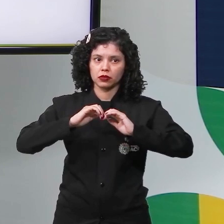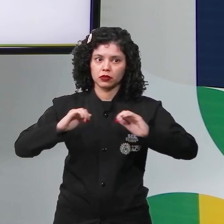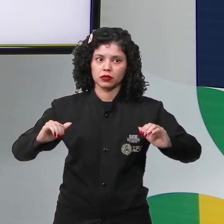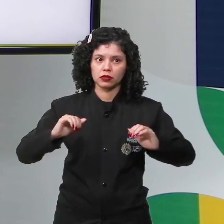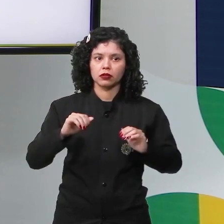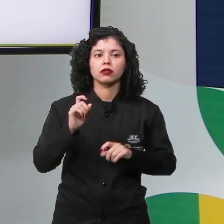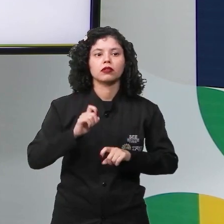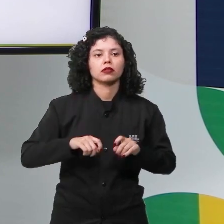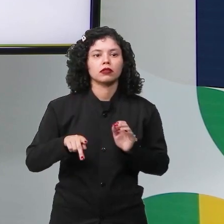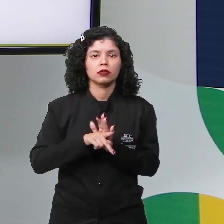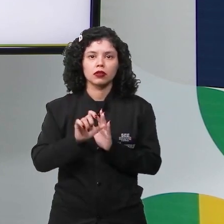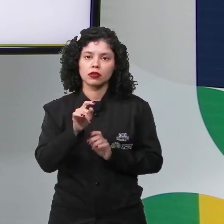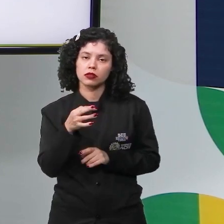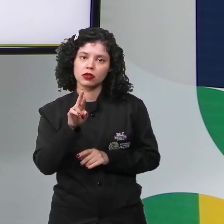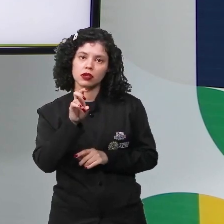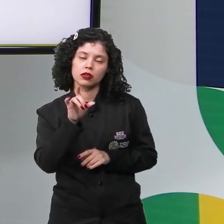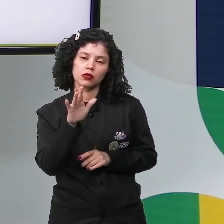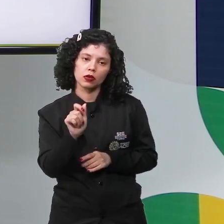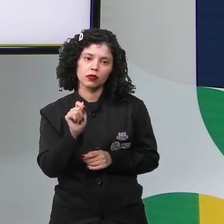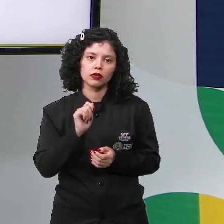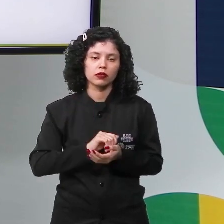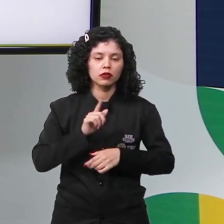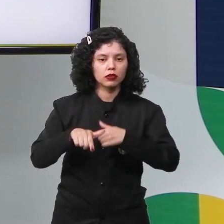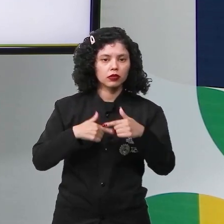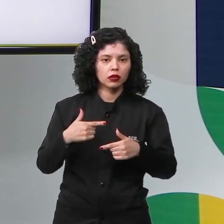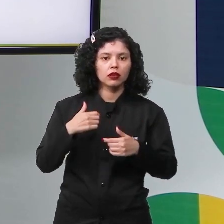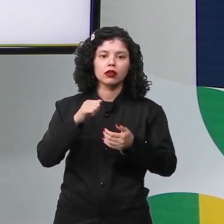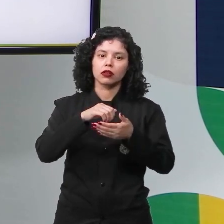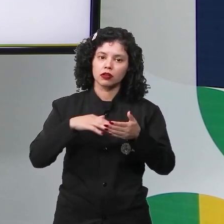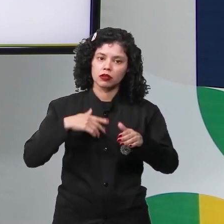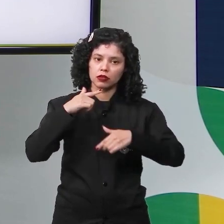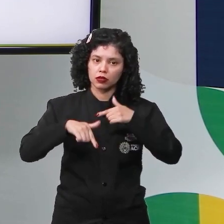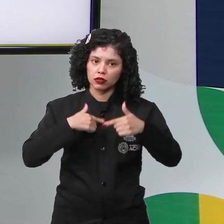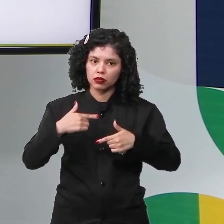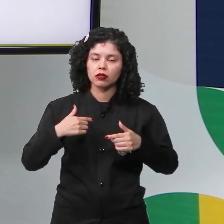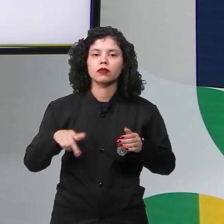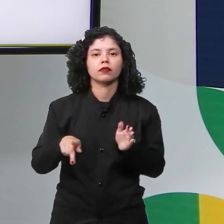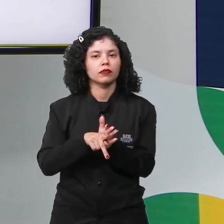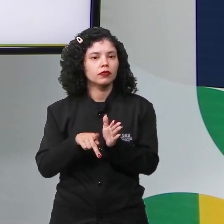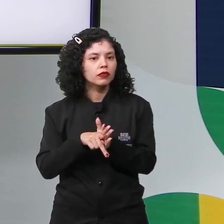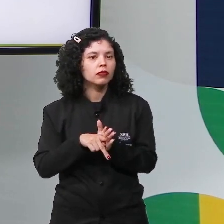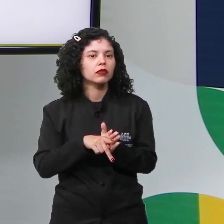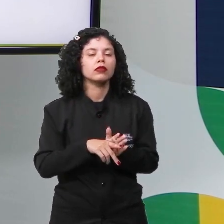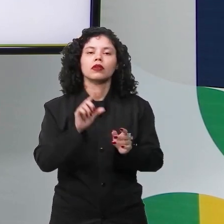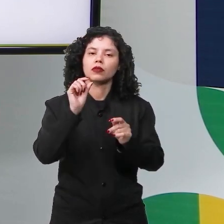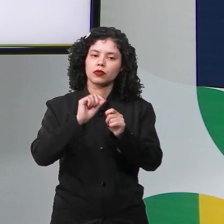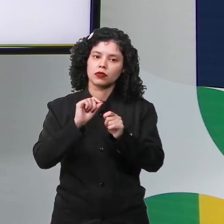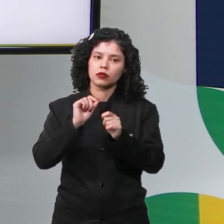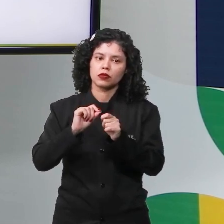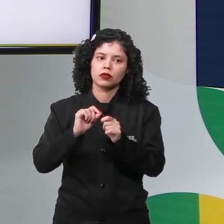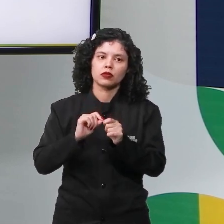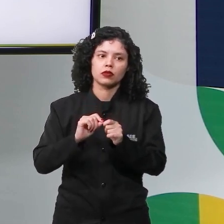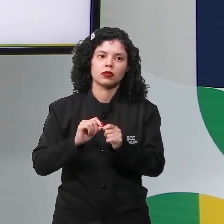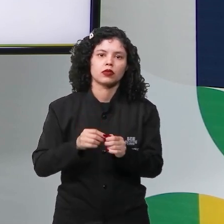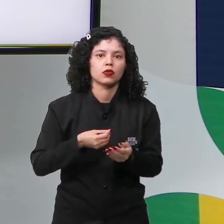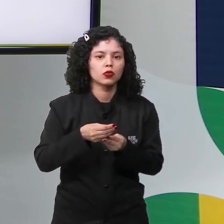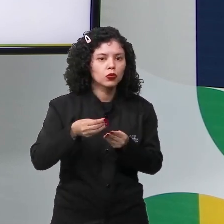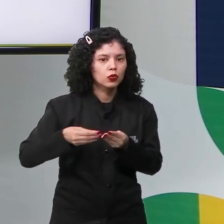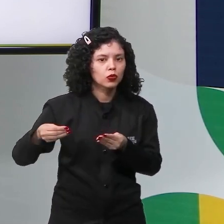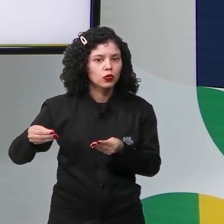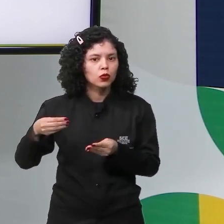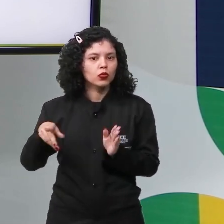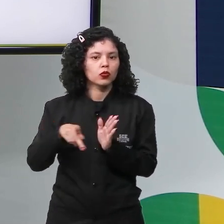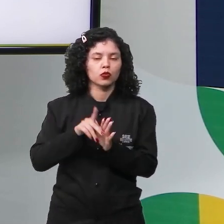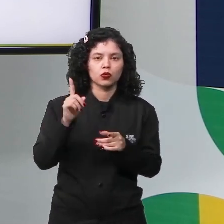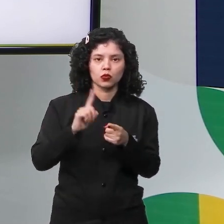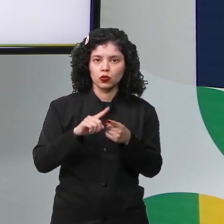do trabalho. Então prestem bem atenção. As tarefas, o trabalho ele é realizado, ele é distribuído,